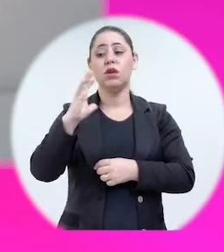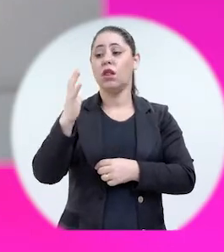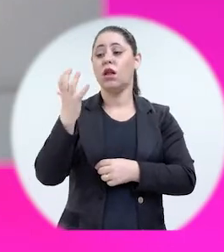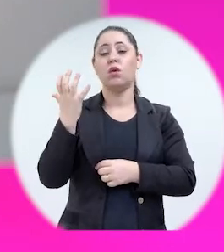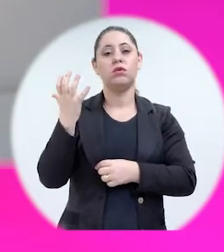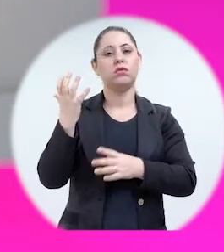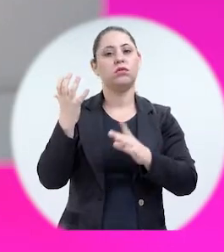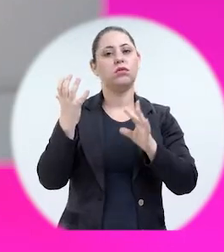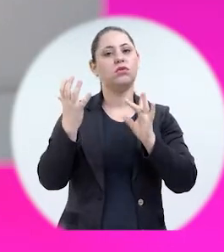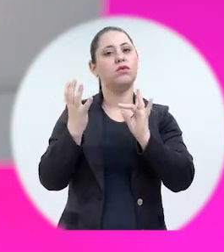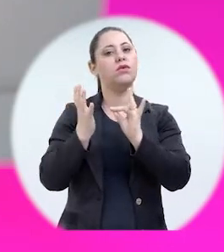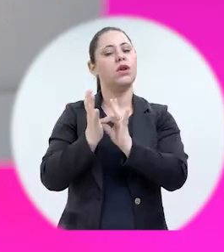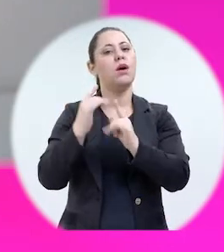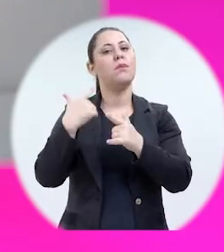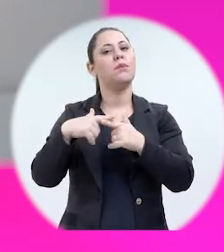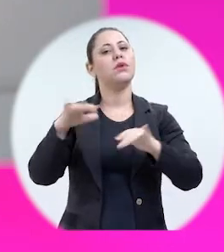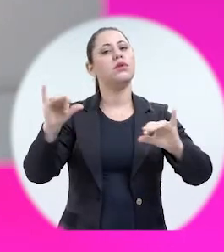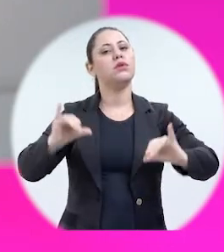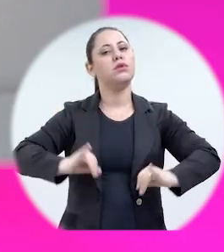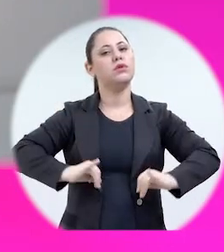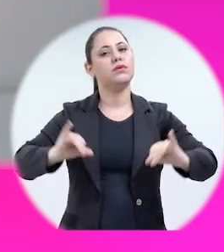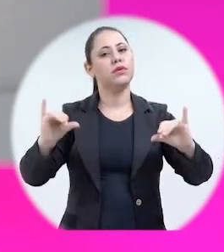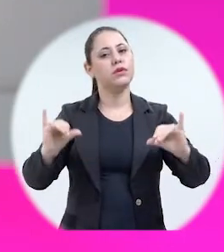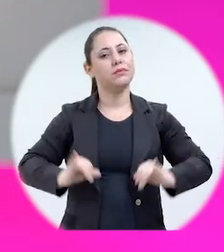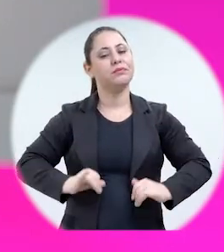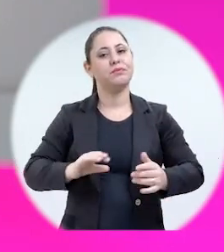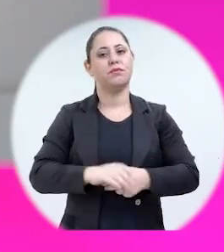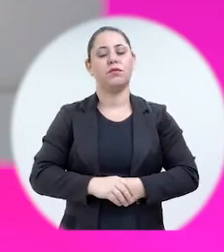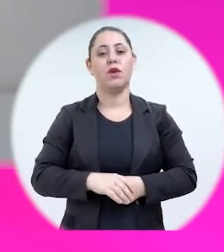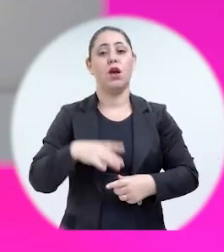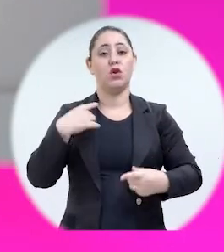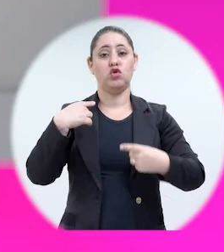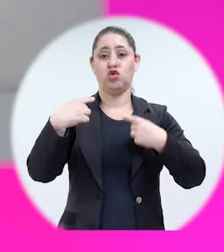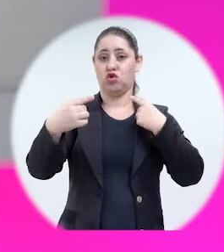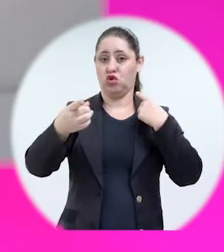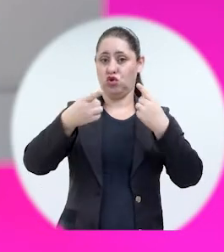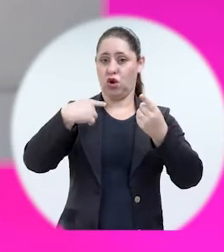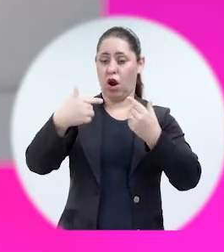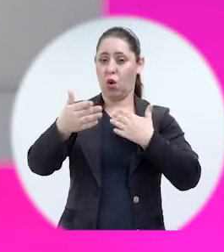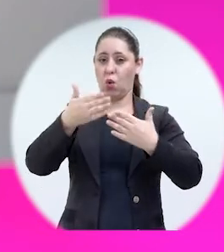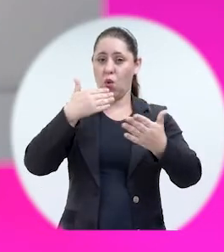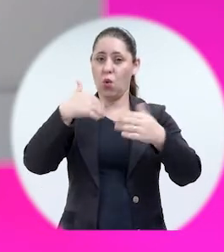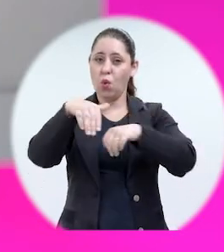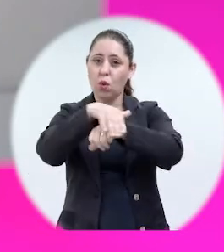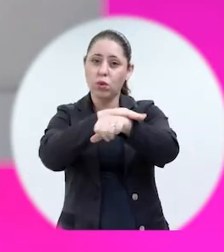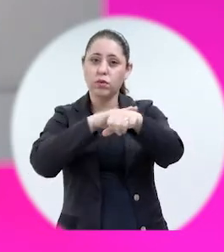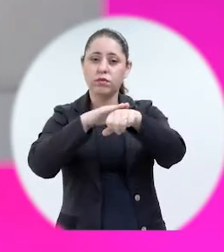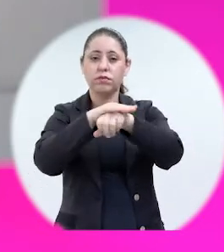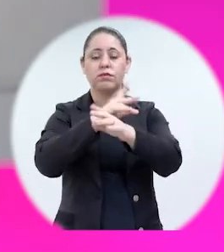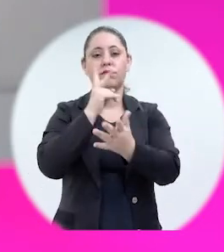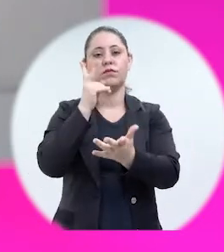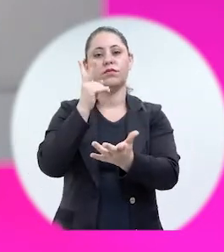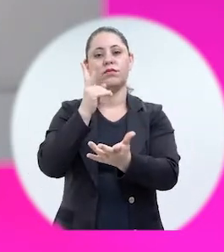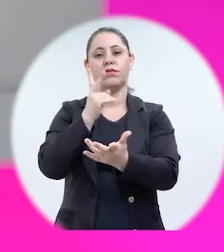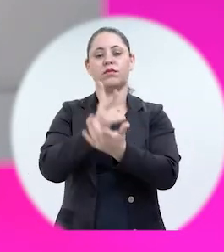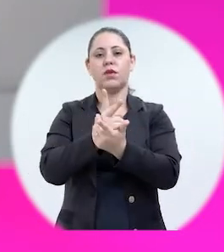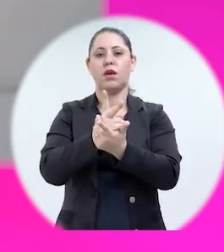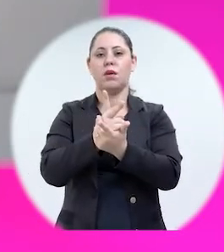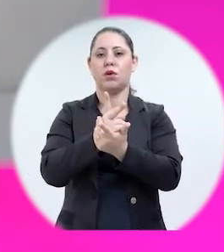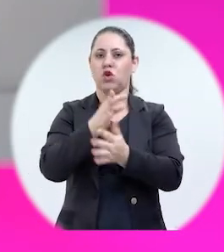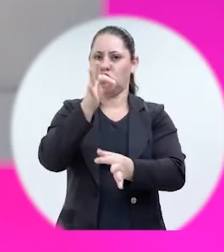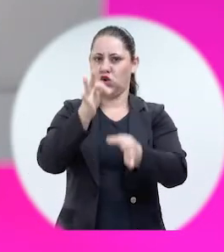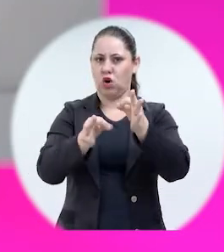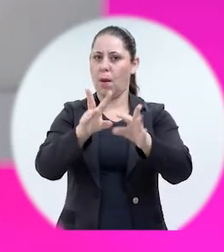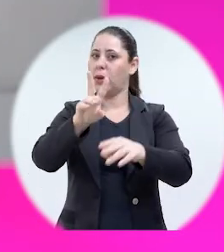sentindo, o que está acontecendo, por que ela está sofrendo. Então, é o diálogo, é a conversa. Sempre